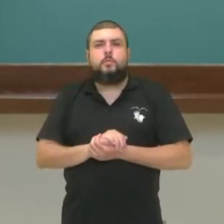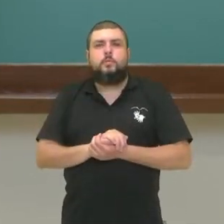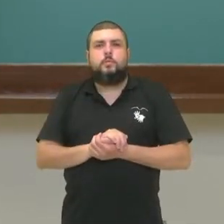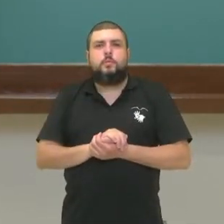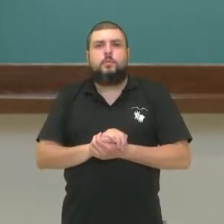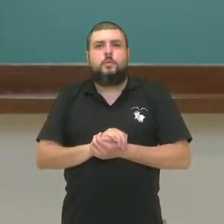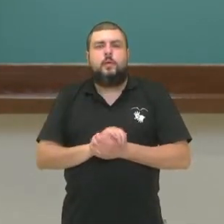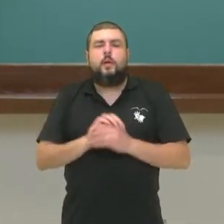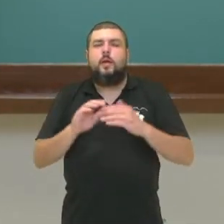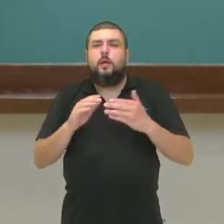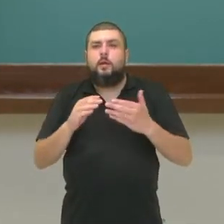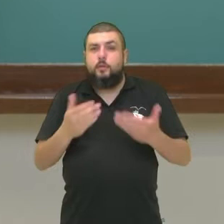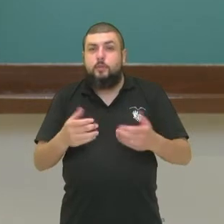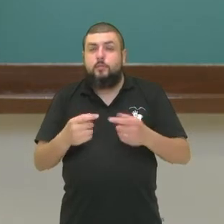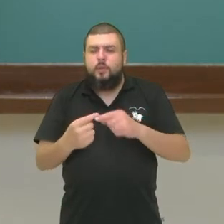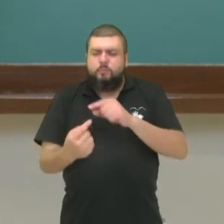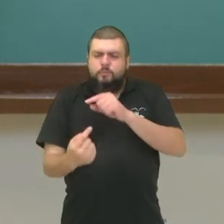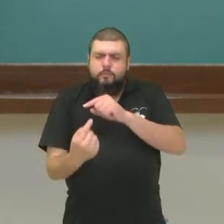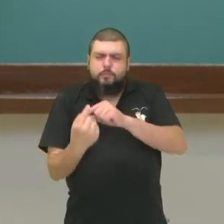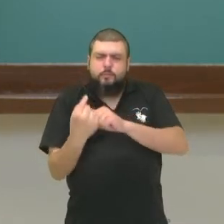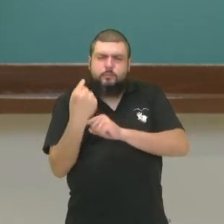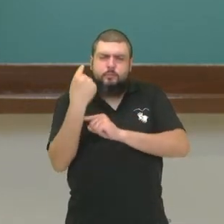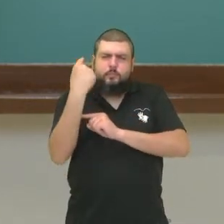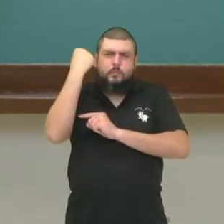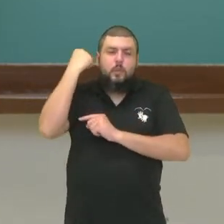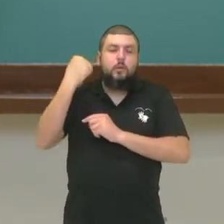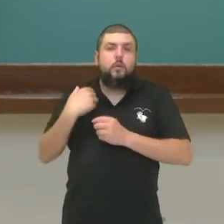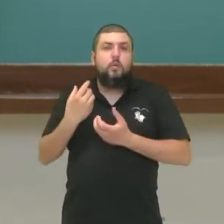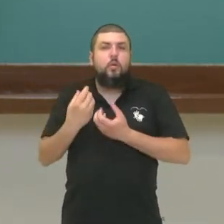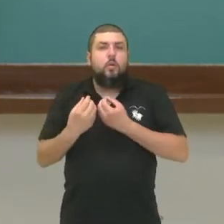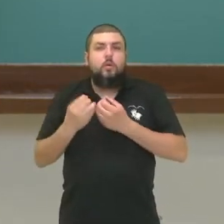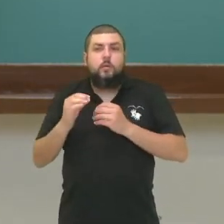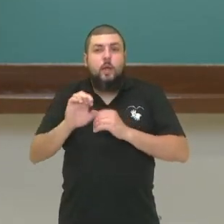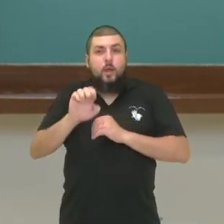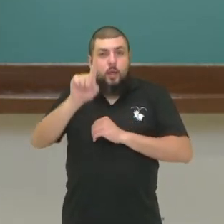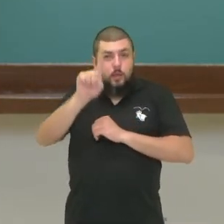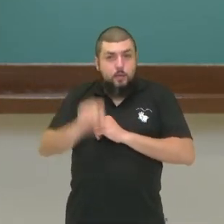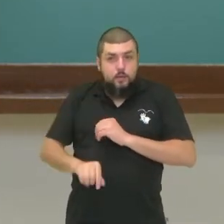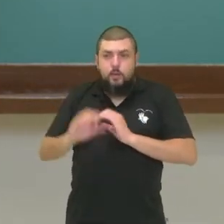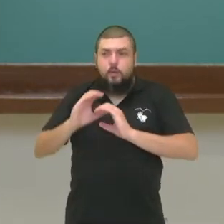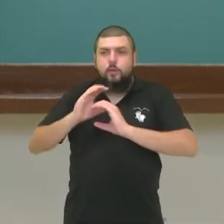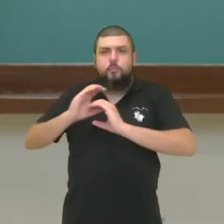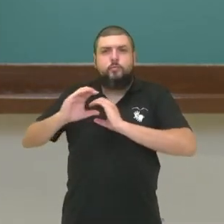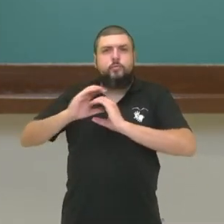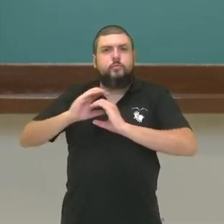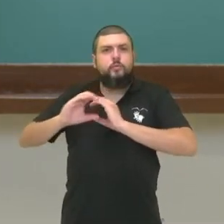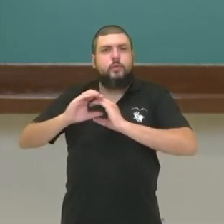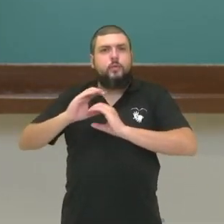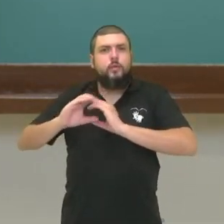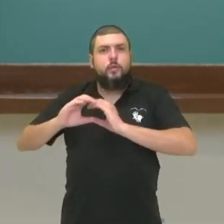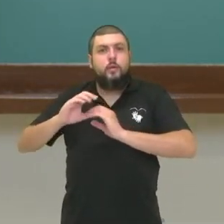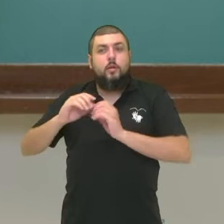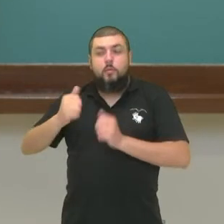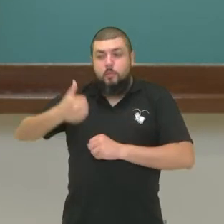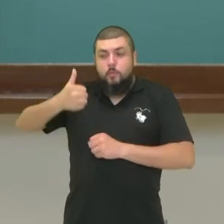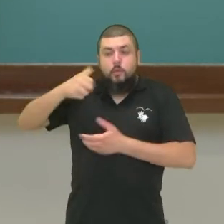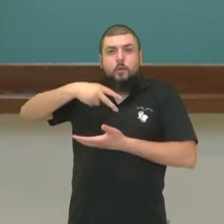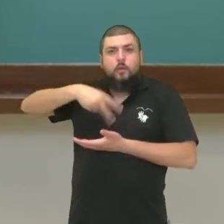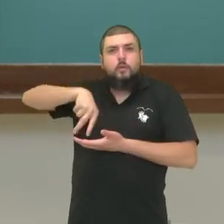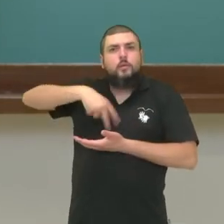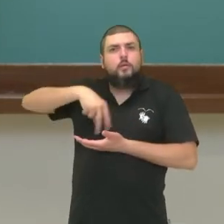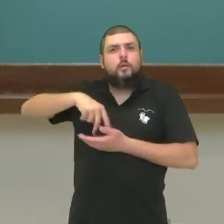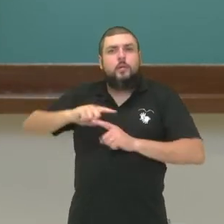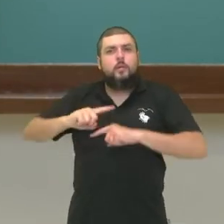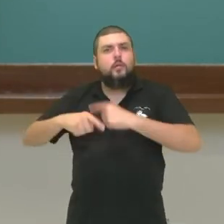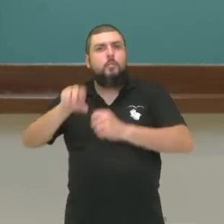das formas de comunicação humana antes da fala. Por quê? Porque a dança envolve